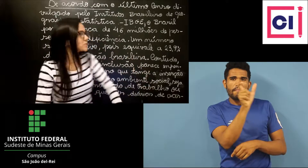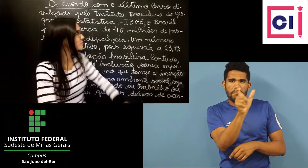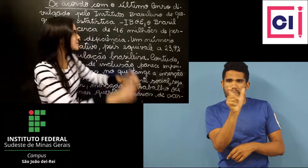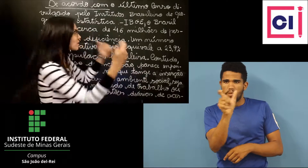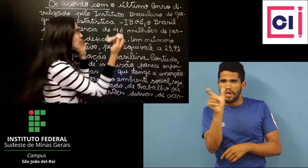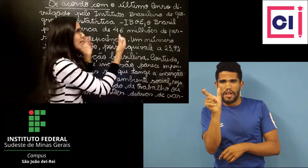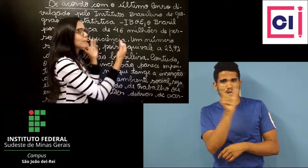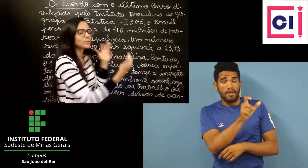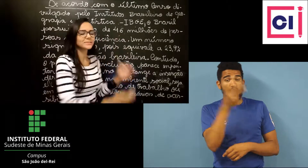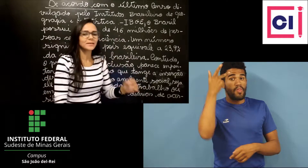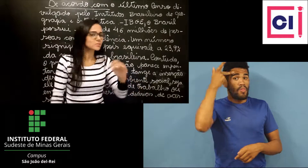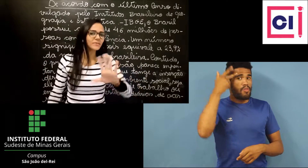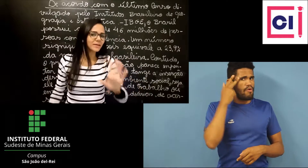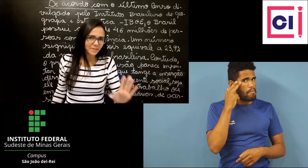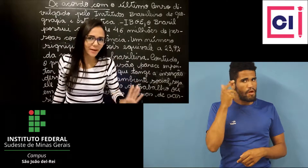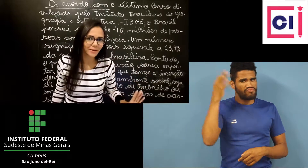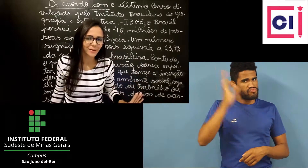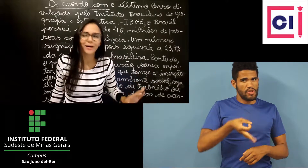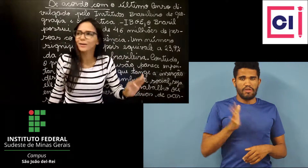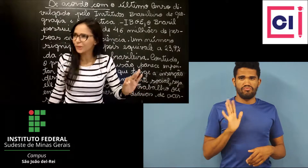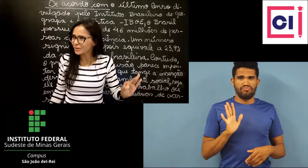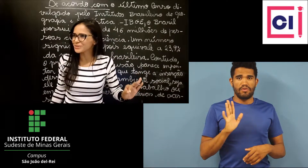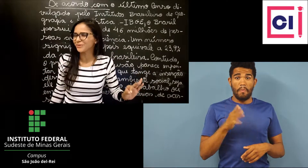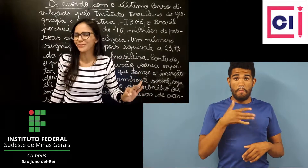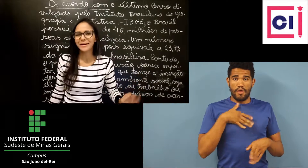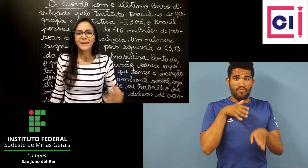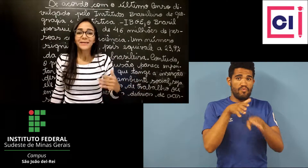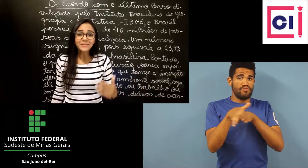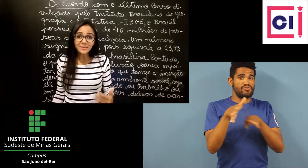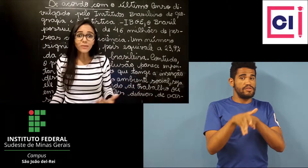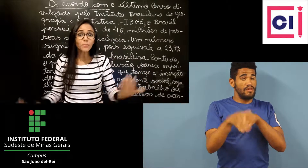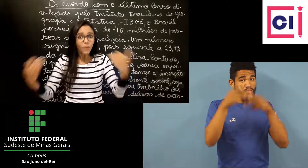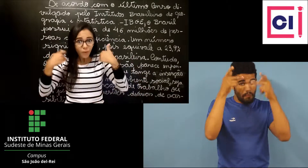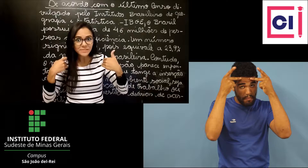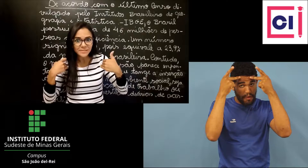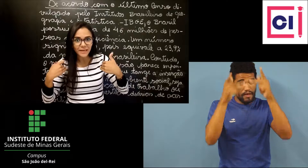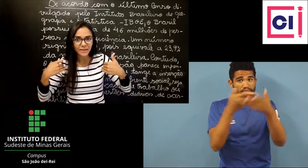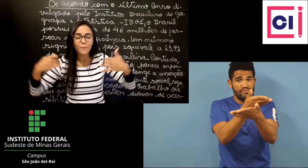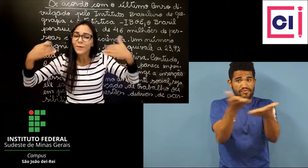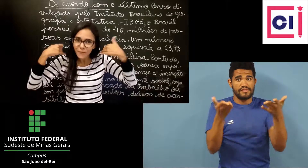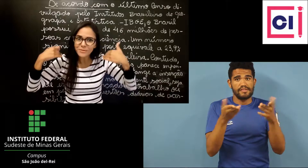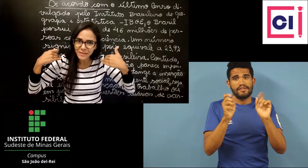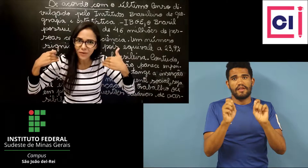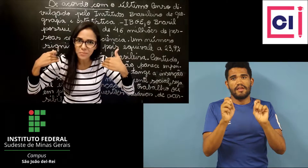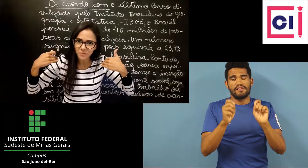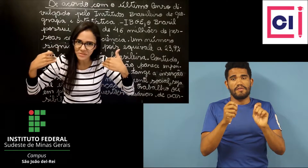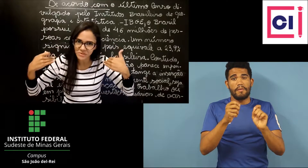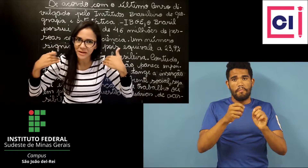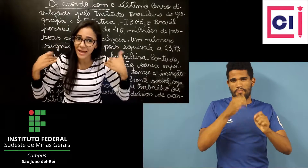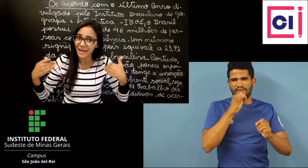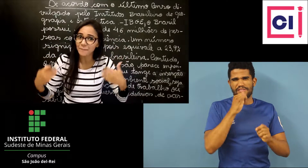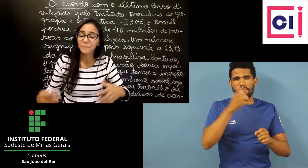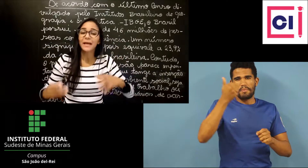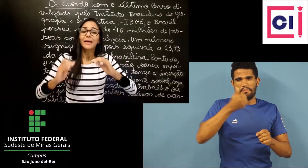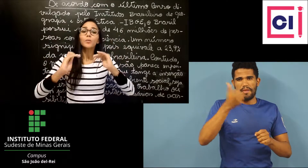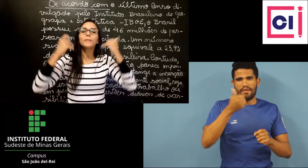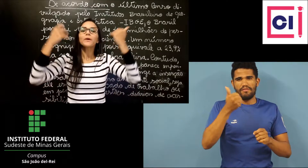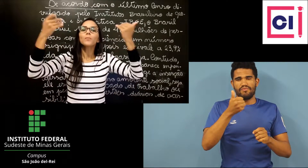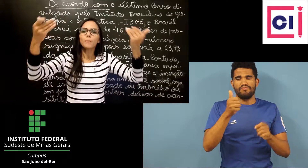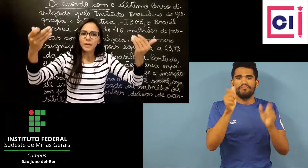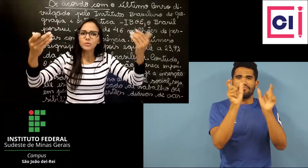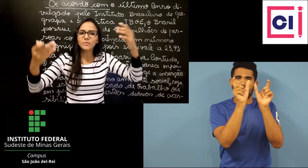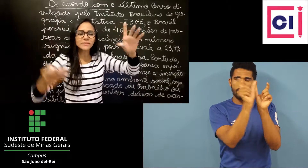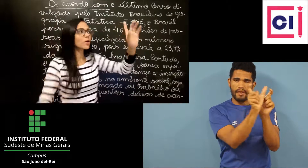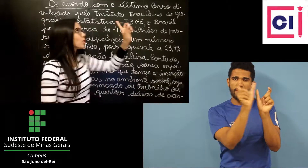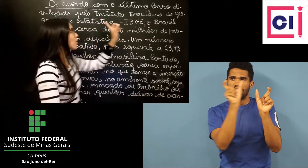Sinceramente, se você colocar lá por extenso, não vai estar errado. Lógico. Então, meu conselho como professora é, no